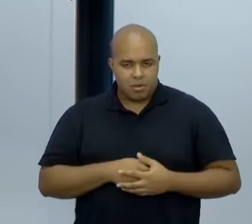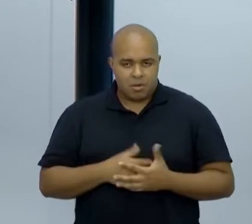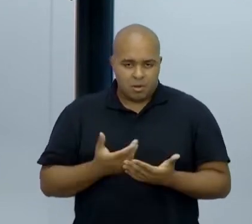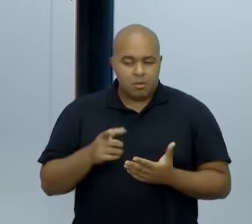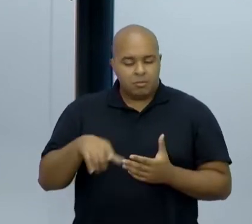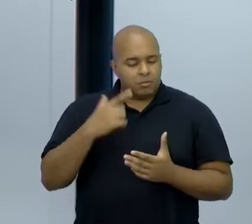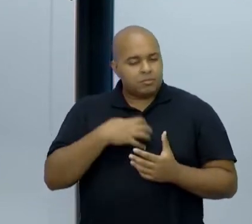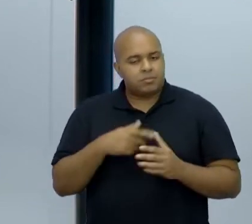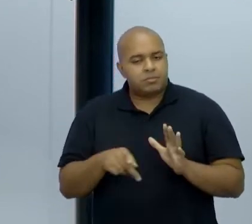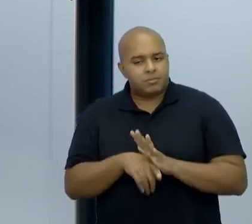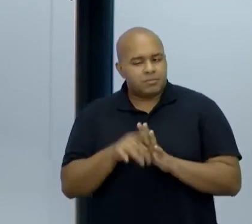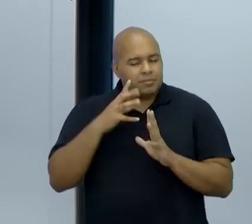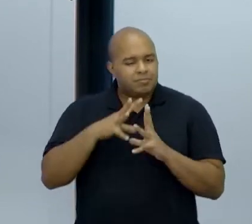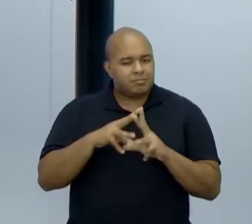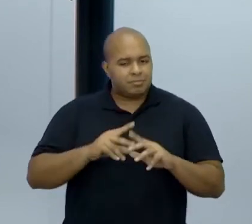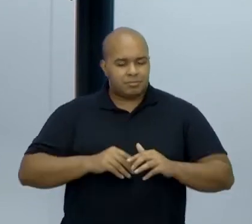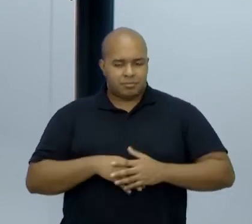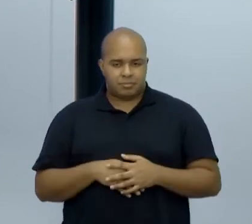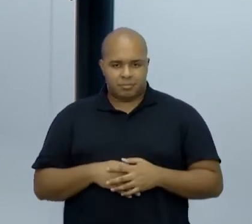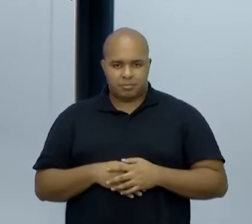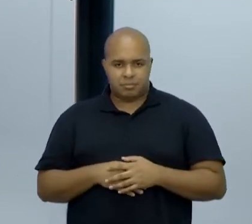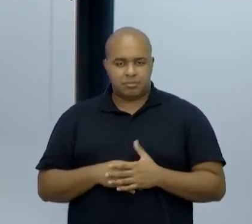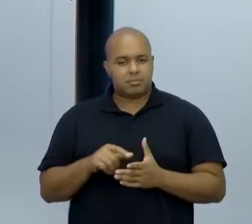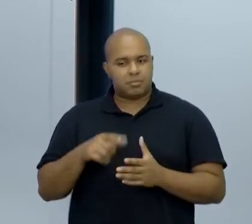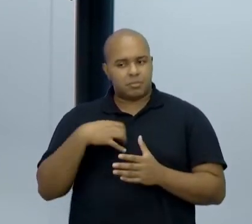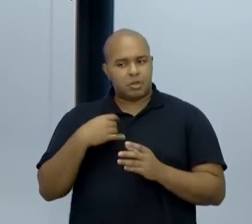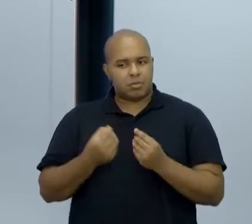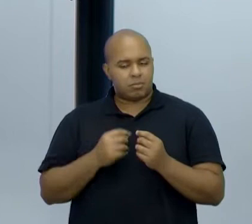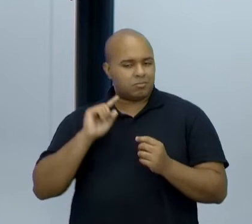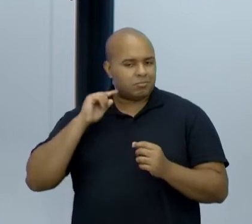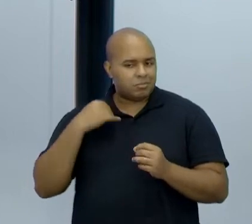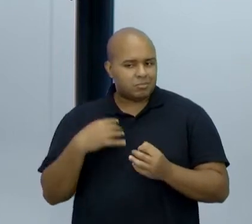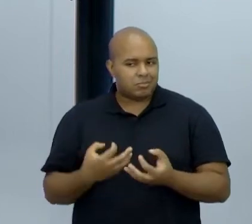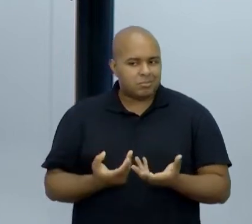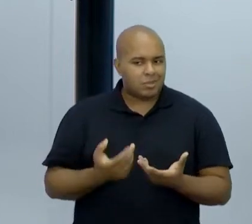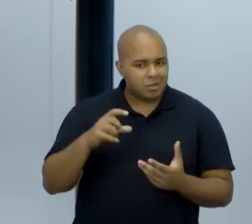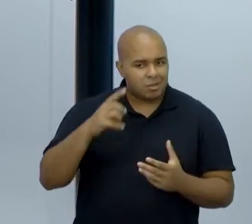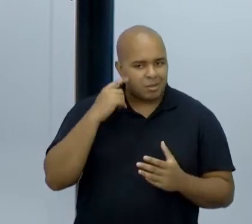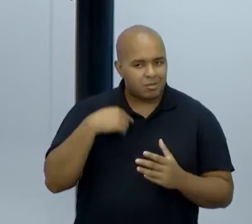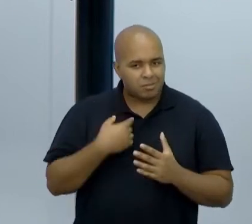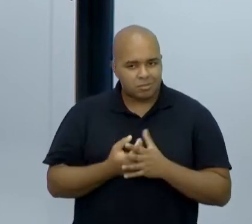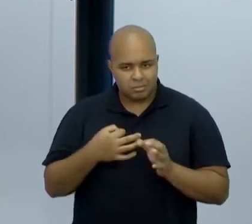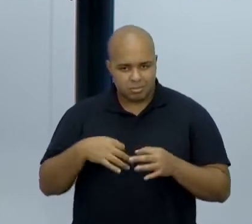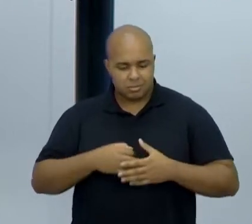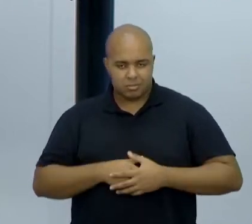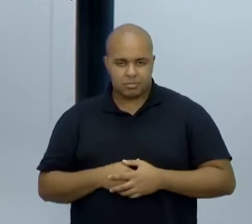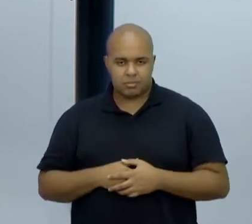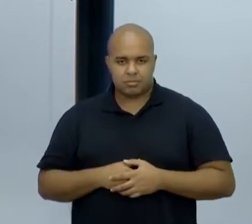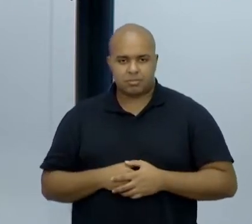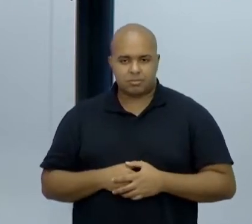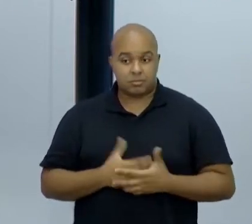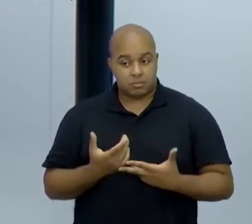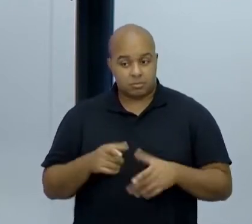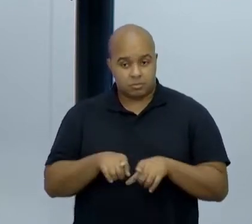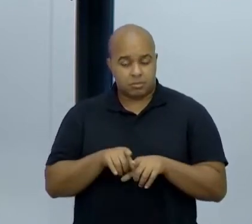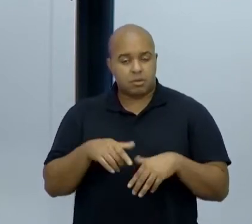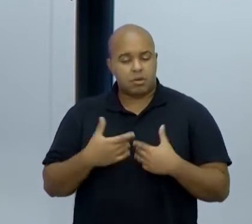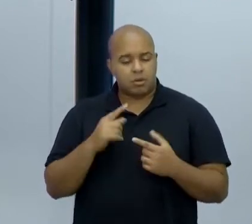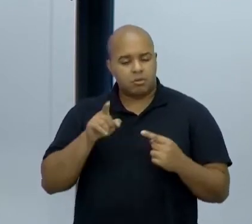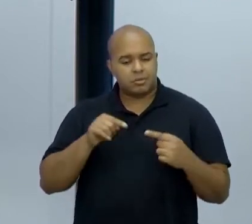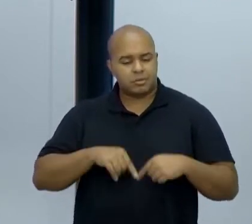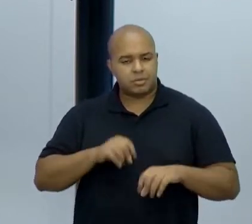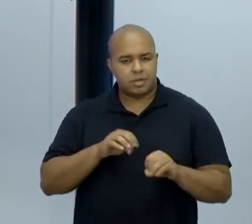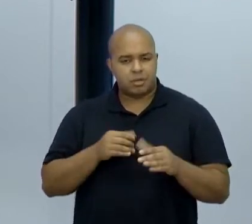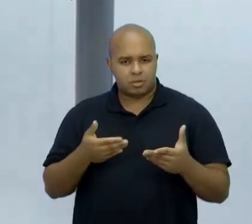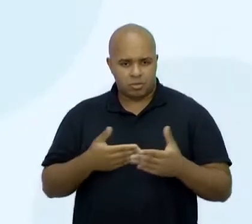Então, isso é uma forma de degradação, tá? De poluição. Poluição é uma das formas de degradação, tá certo? Bom, então, qual é o objetivo